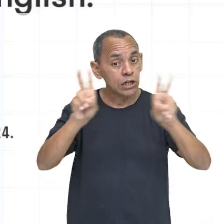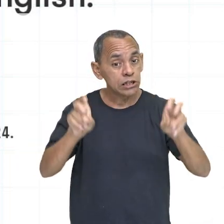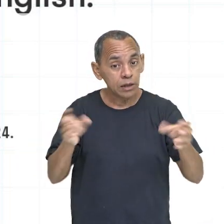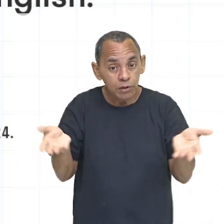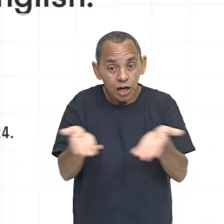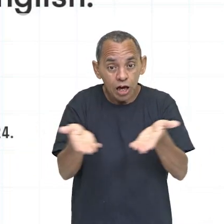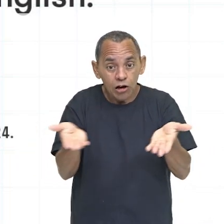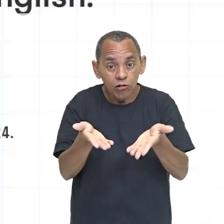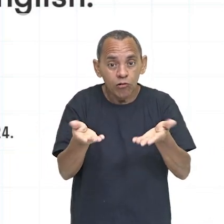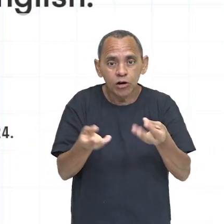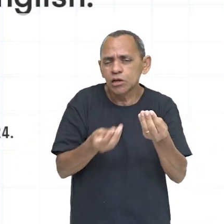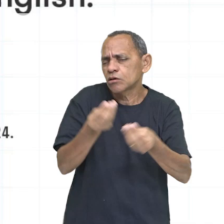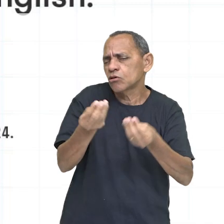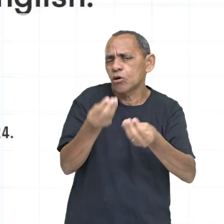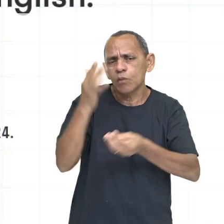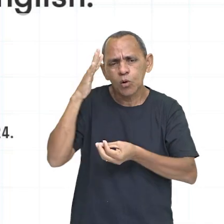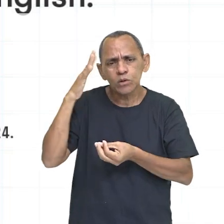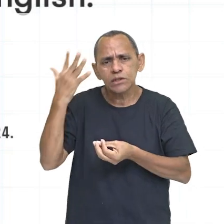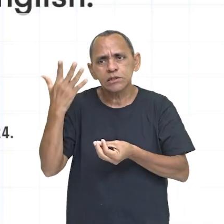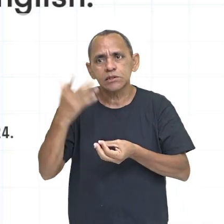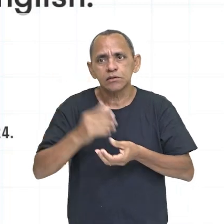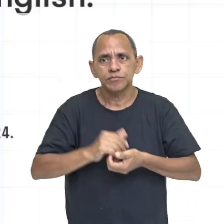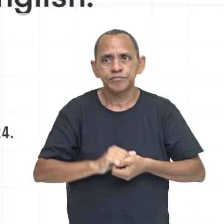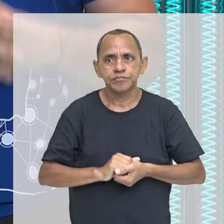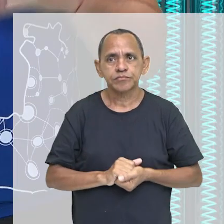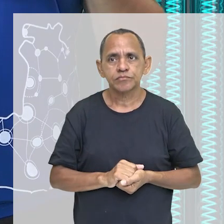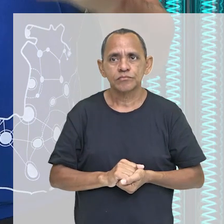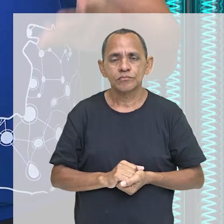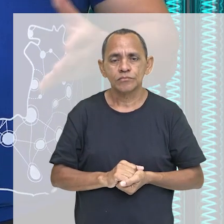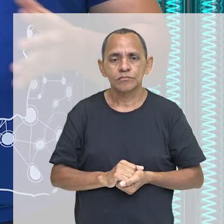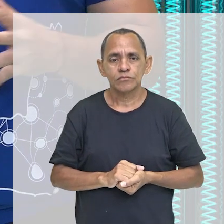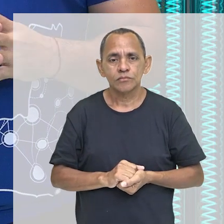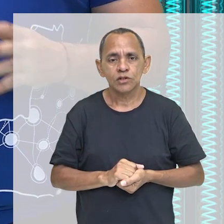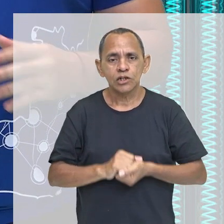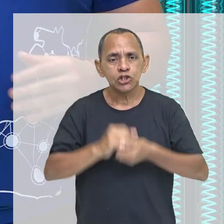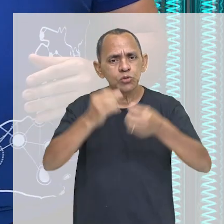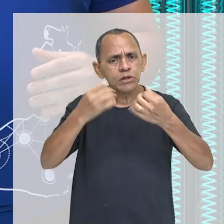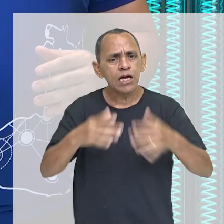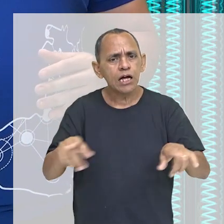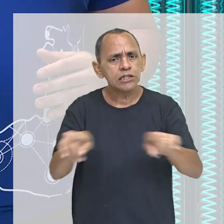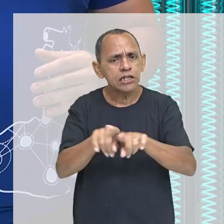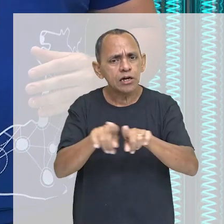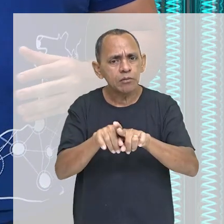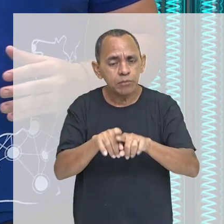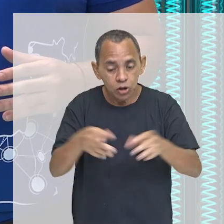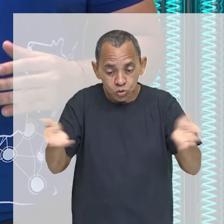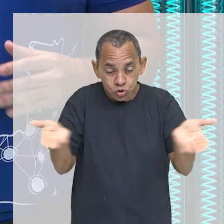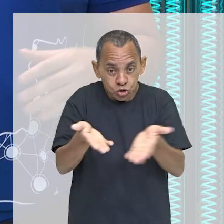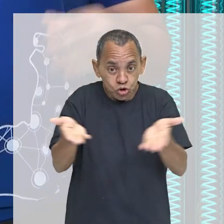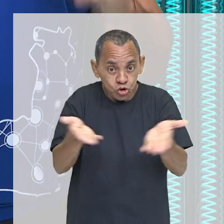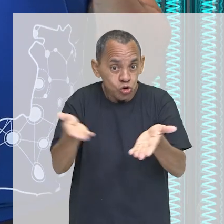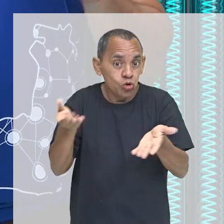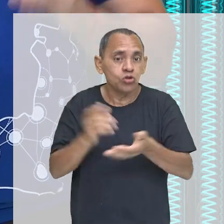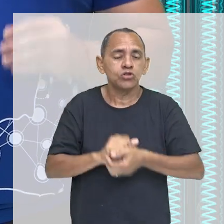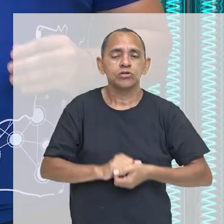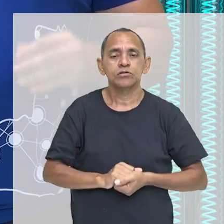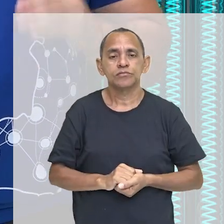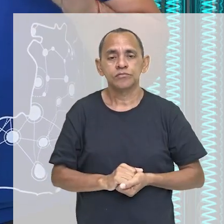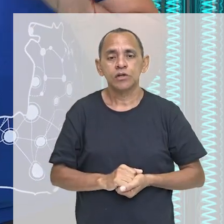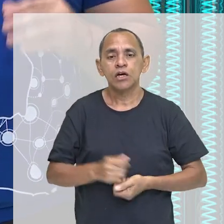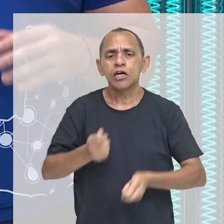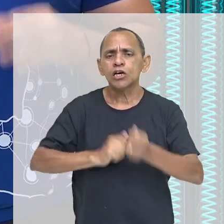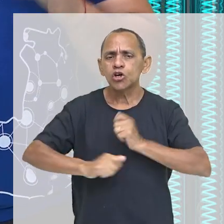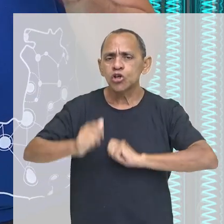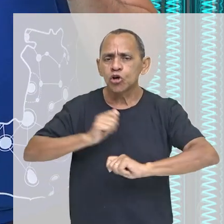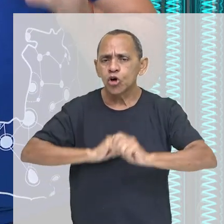Na economia, o que acontecia? E vamos falar agora um pouquinho sobre os tempos atuais, né? Economic